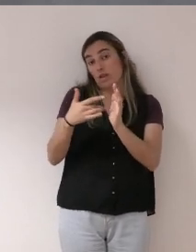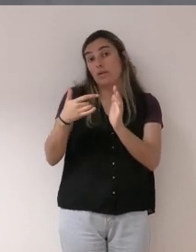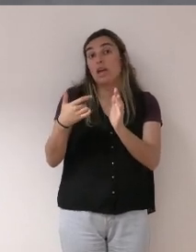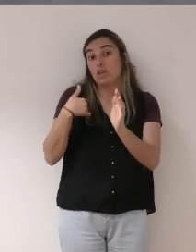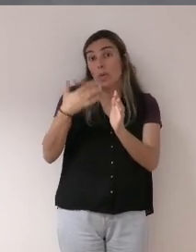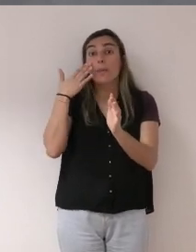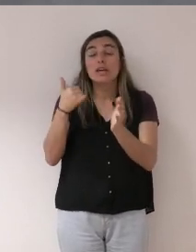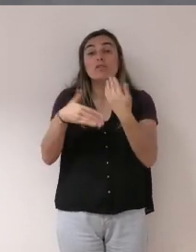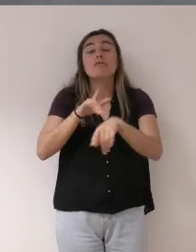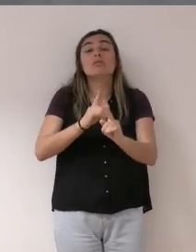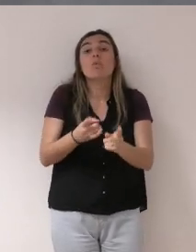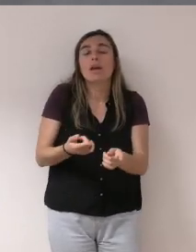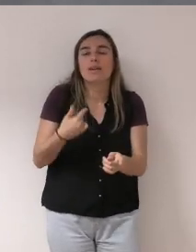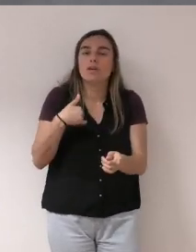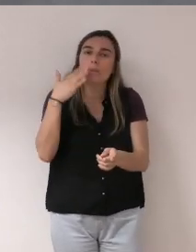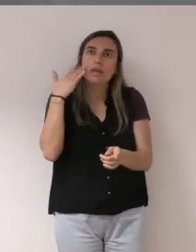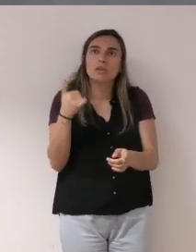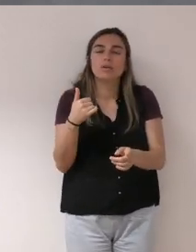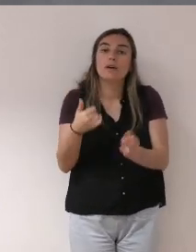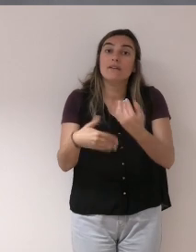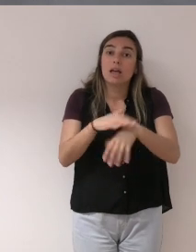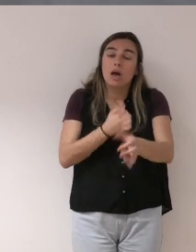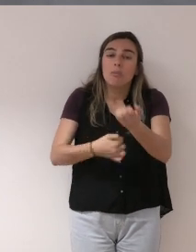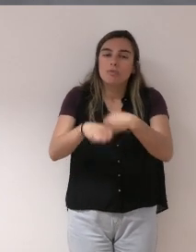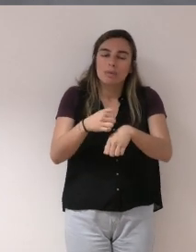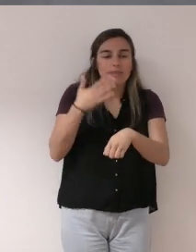aquilo que eu tento fazer é um movimento